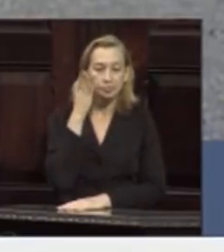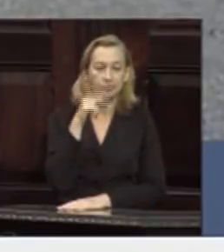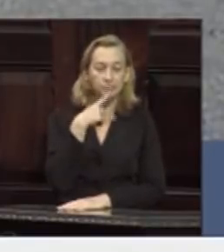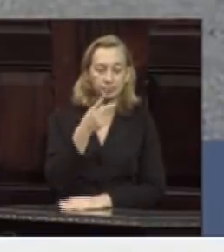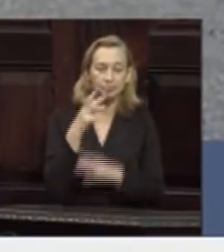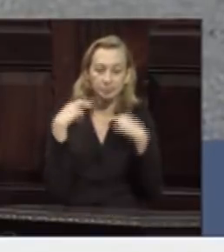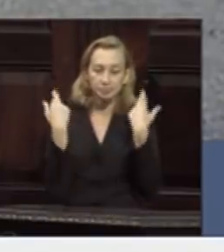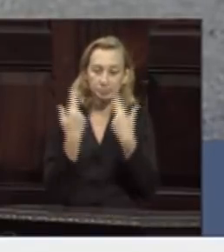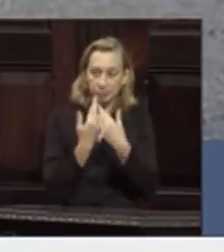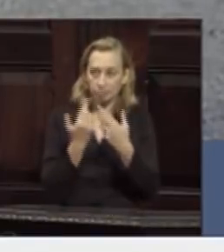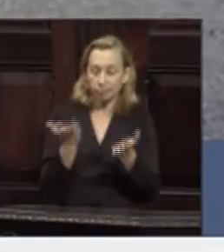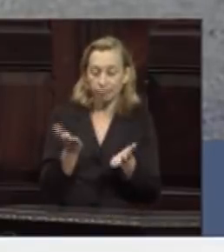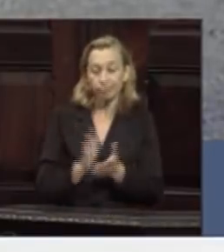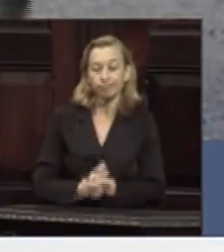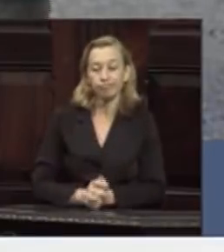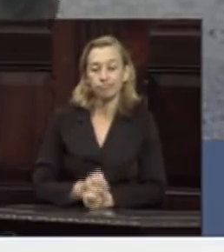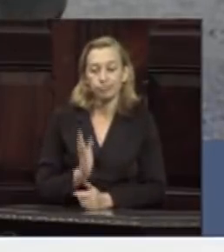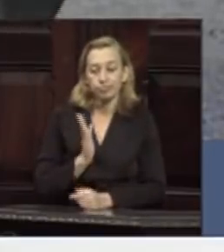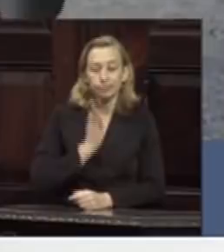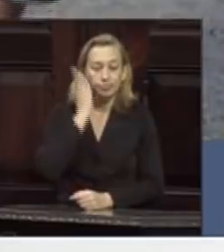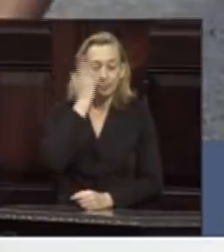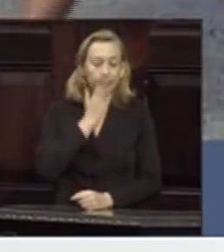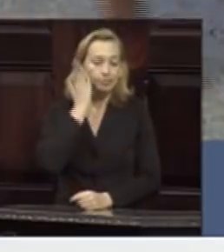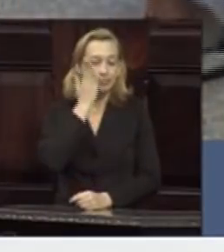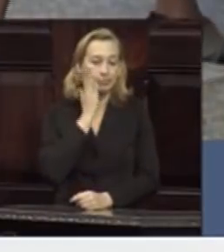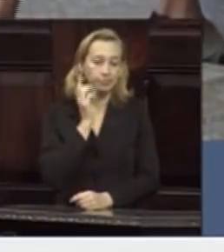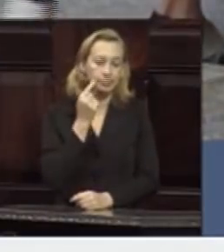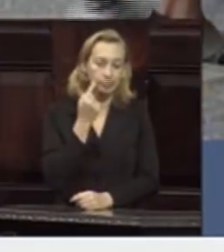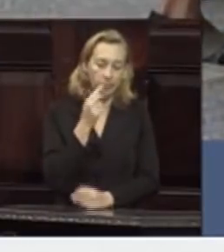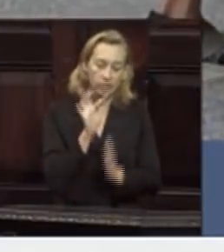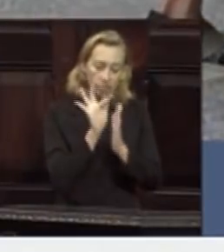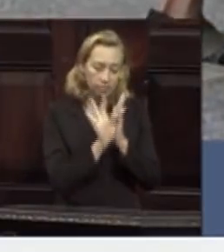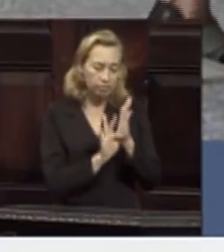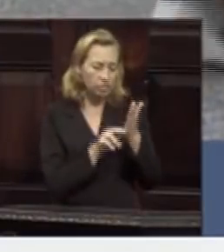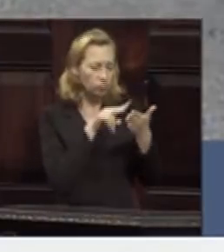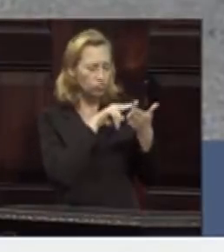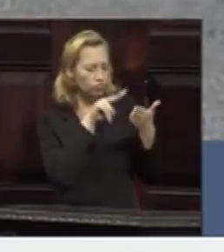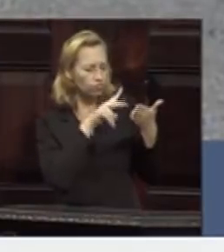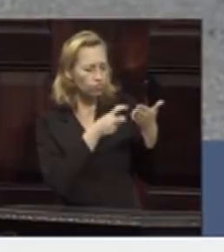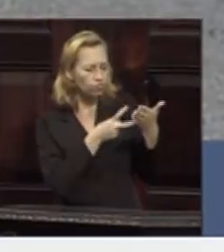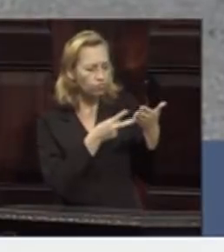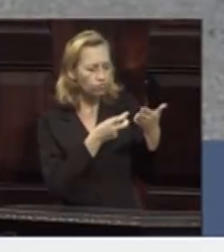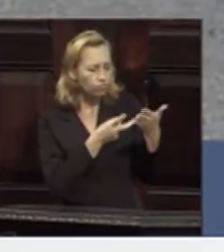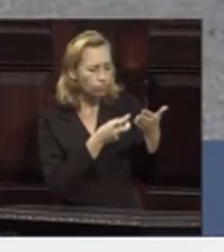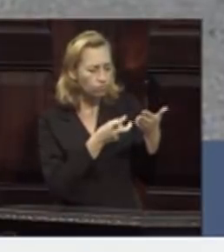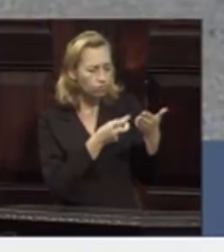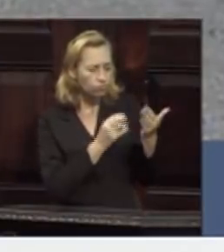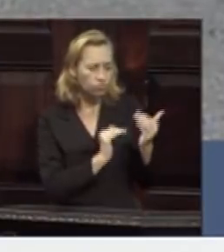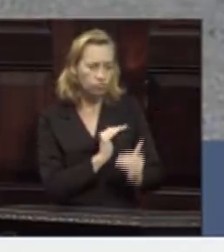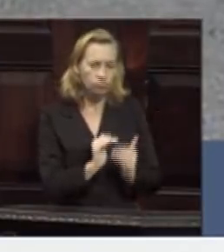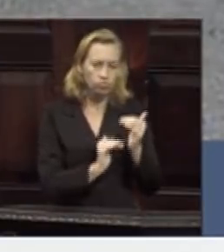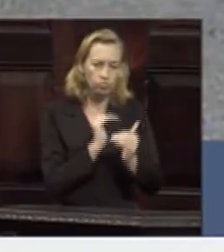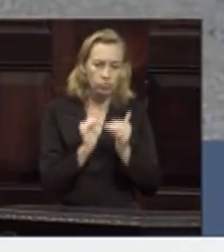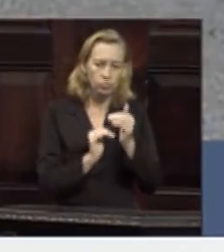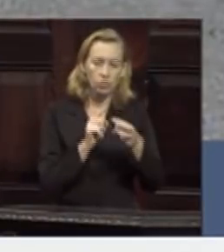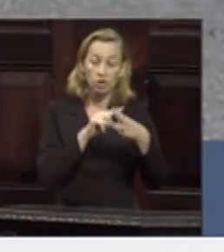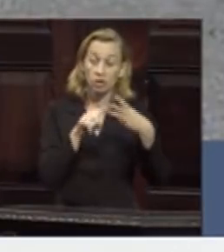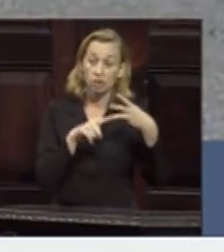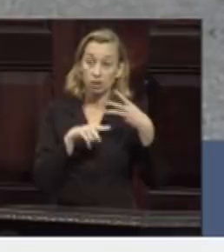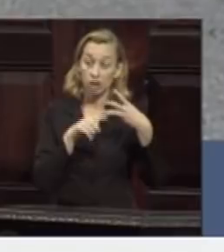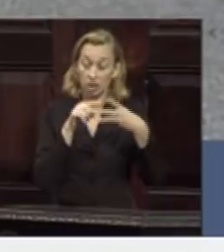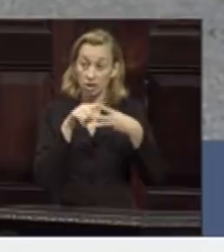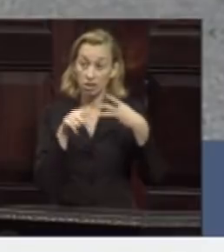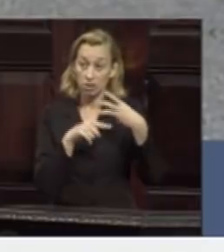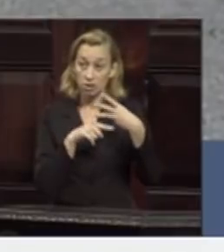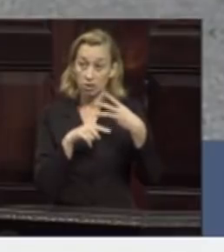já trabalhar em cima da mensagem, para checar o texto, que aí nós teríamos que avançar em 3 questões. E aí concluo. A primeira